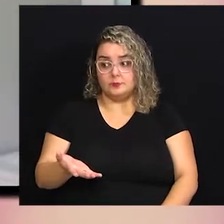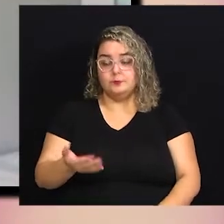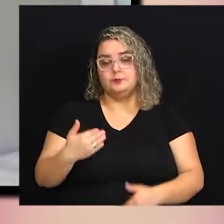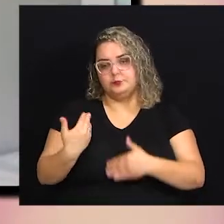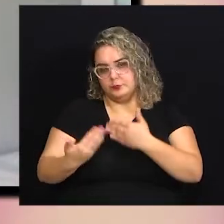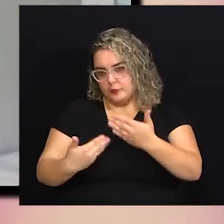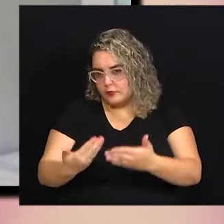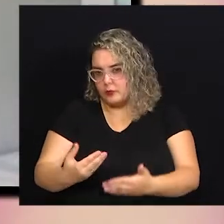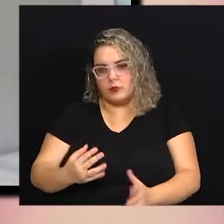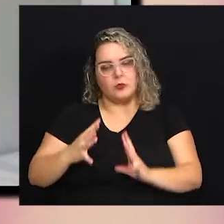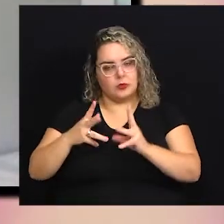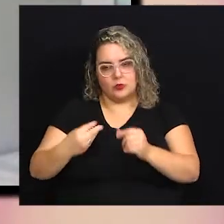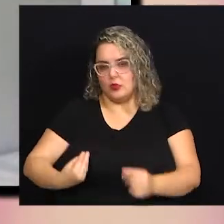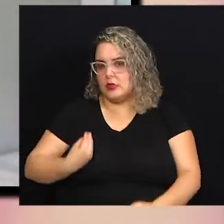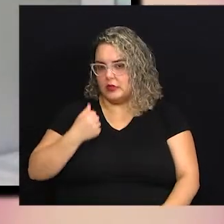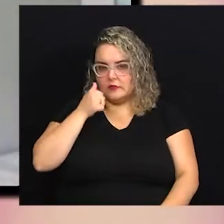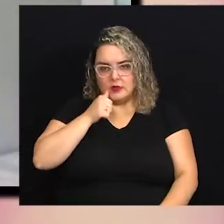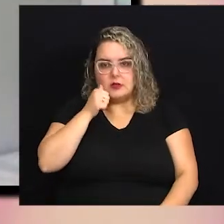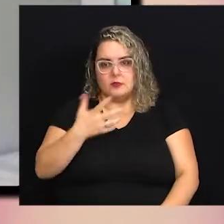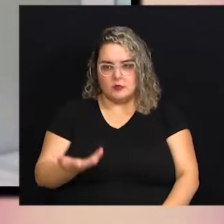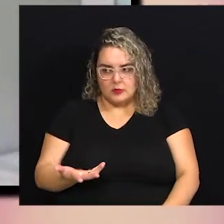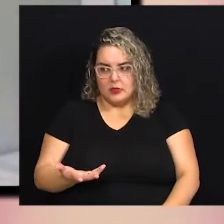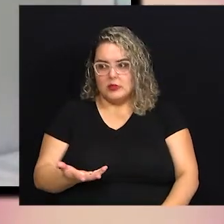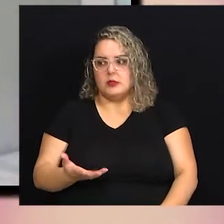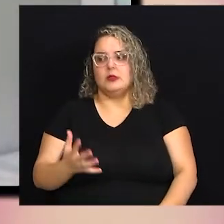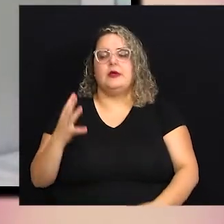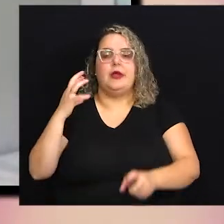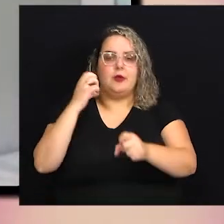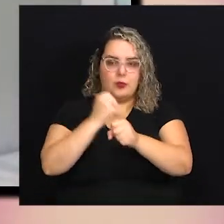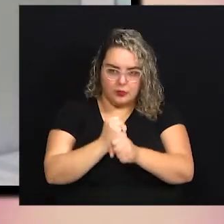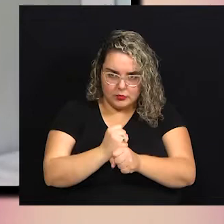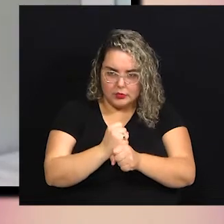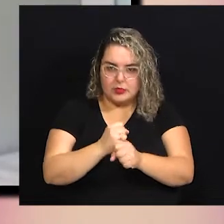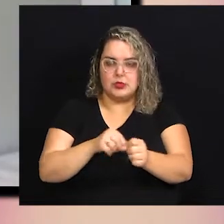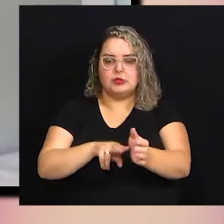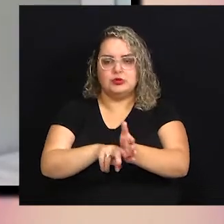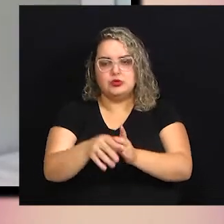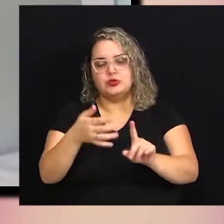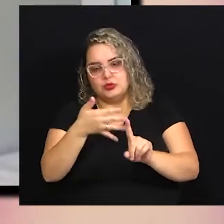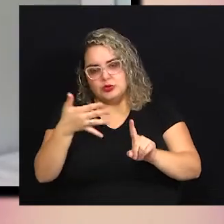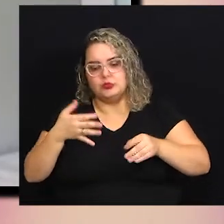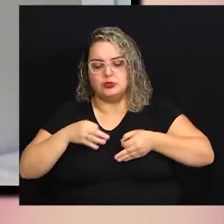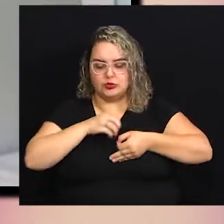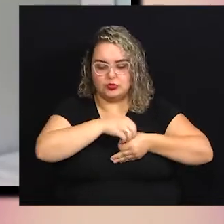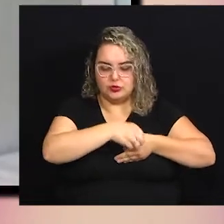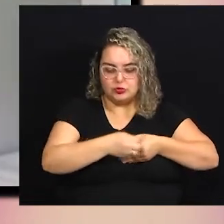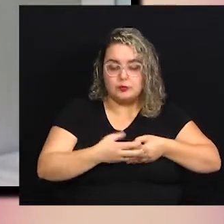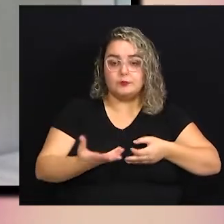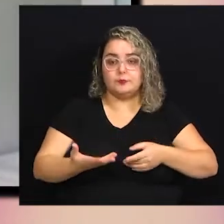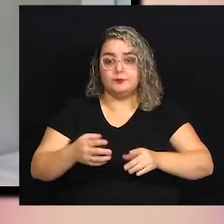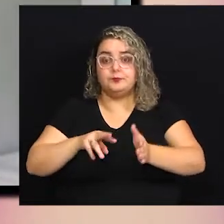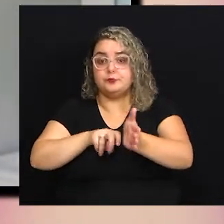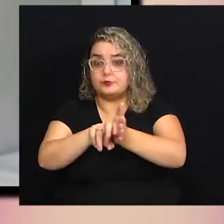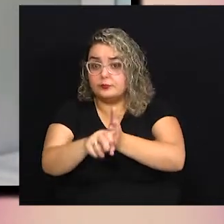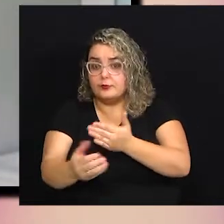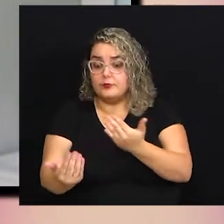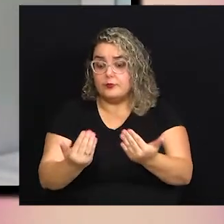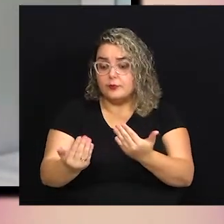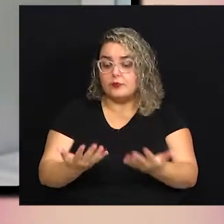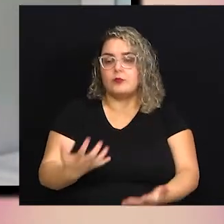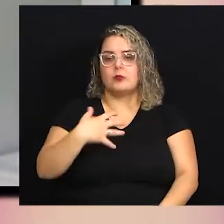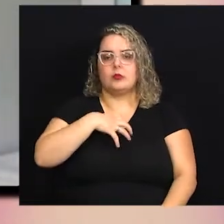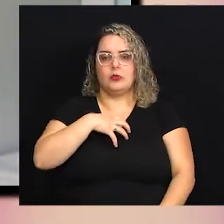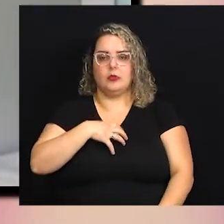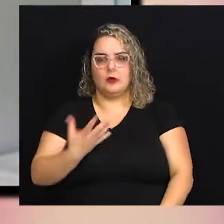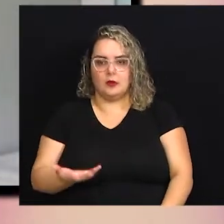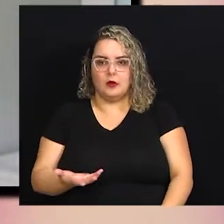Exatamente. Isso é ao longo de toda a vida da mulher, mesmo naquelas que a gente fecha o diagnóstico da síndrome. O diagnóstico ele é muito